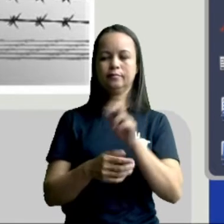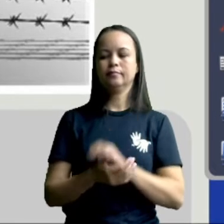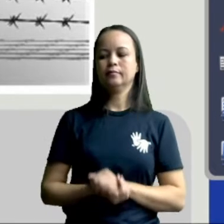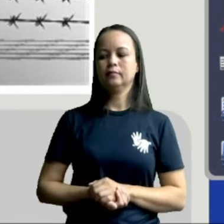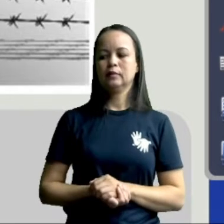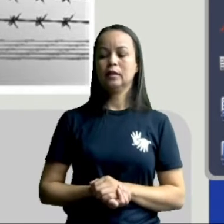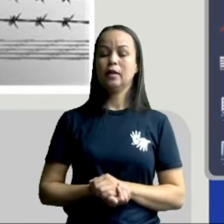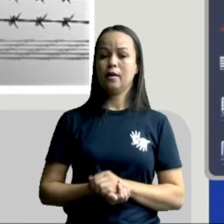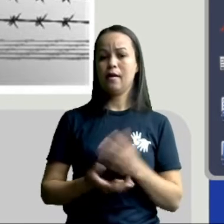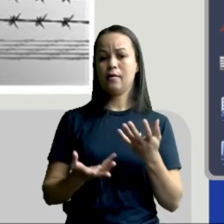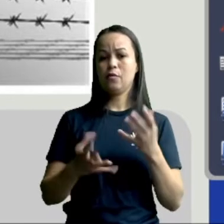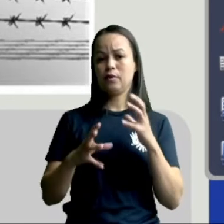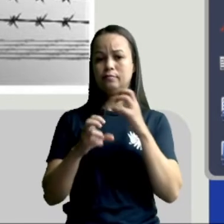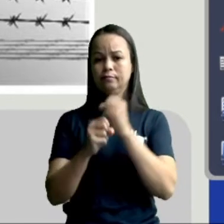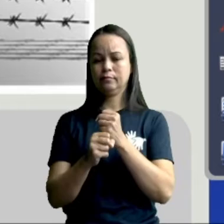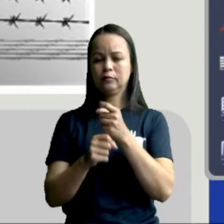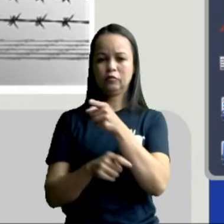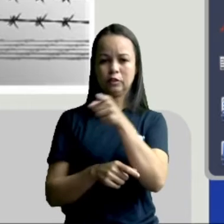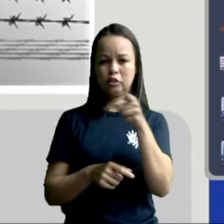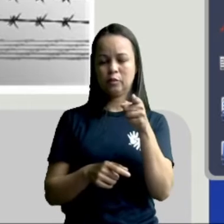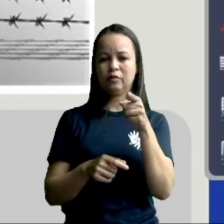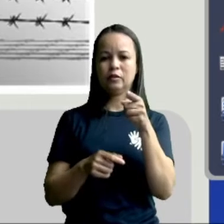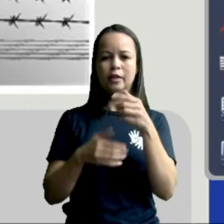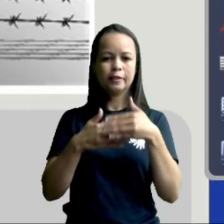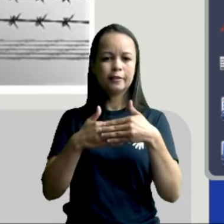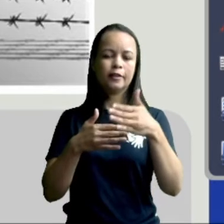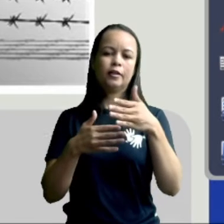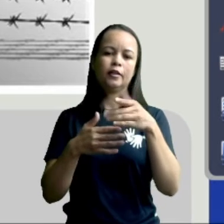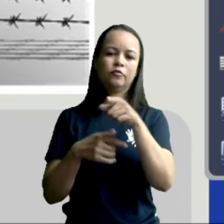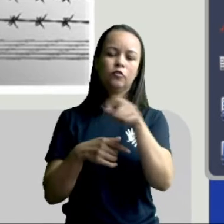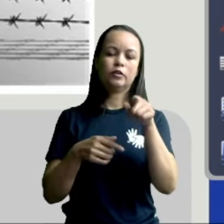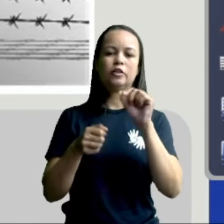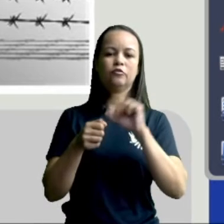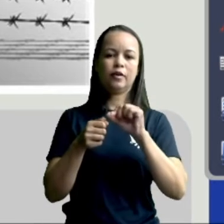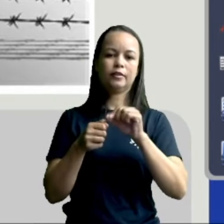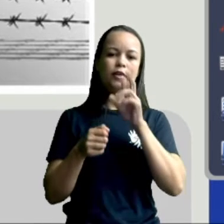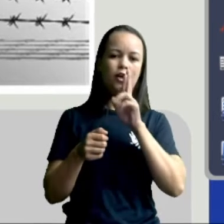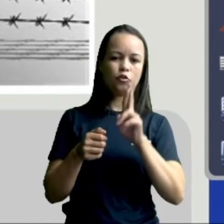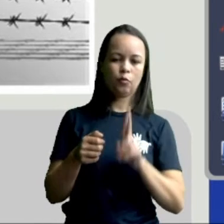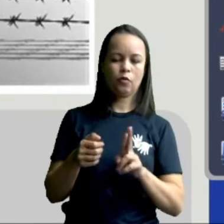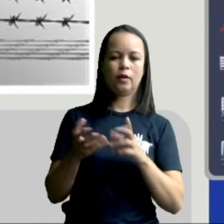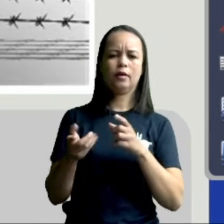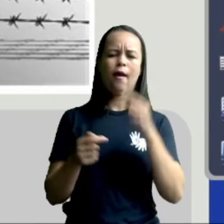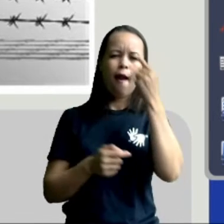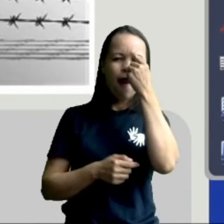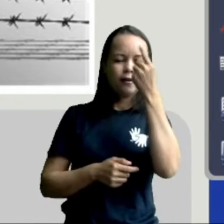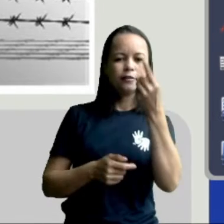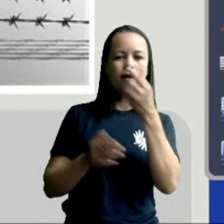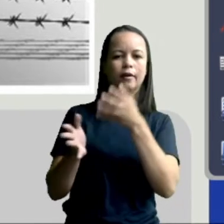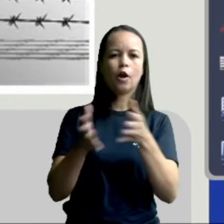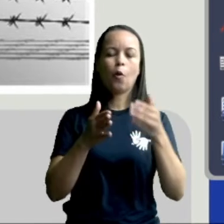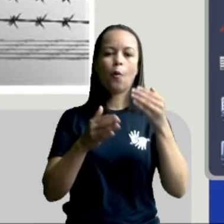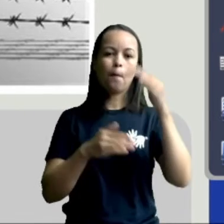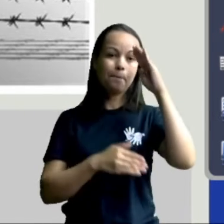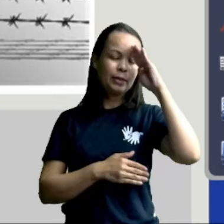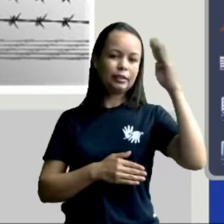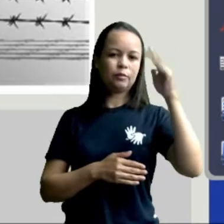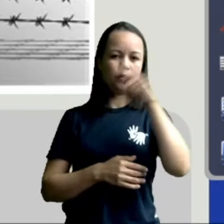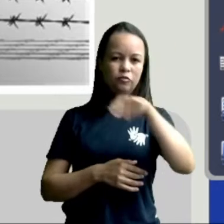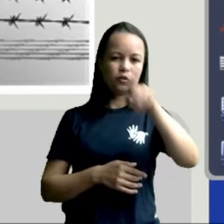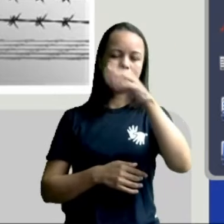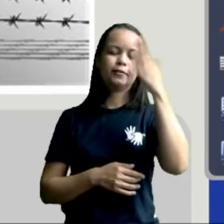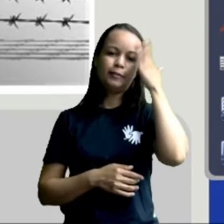continha aqui, gente, tá? Eu vou deixar para vocês seguirem aí a fazer a continha. A ideia, que é o principal, acho que deu para